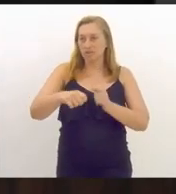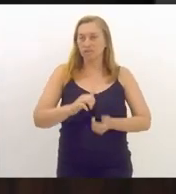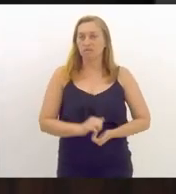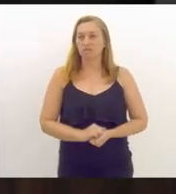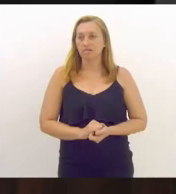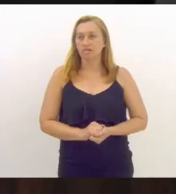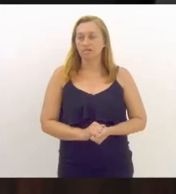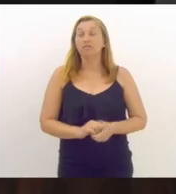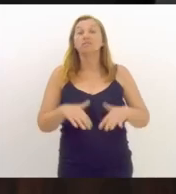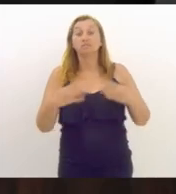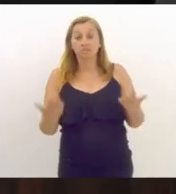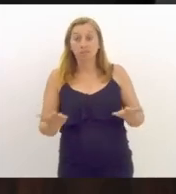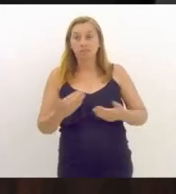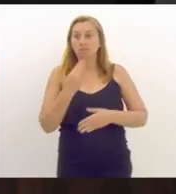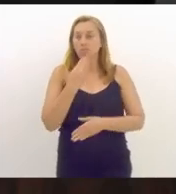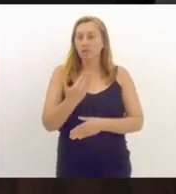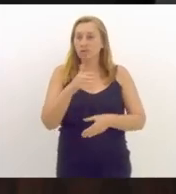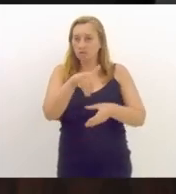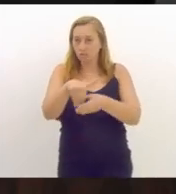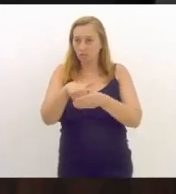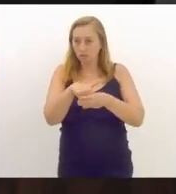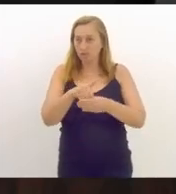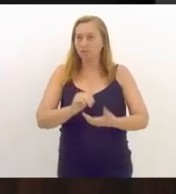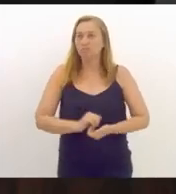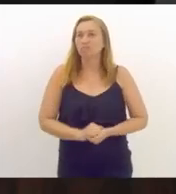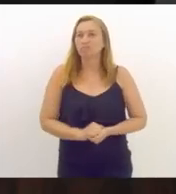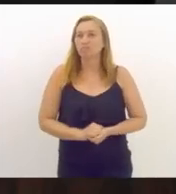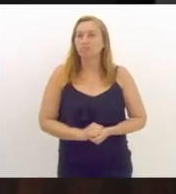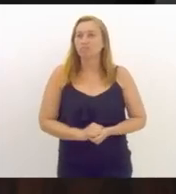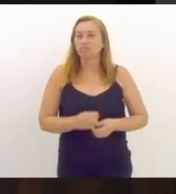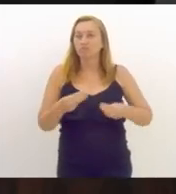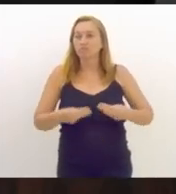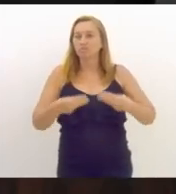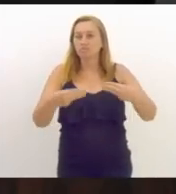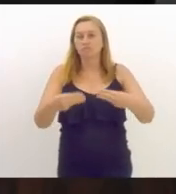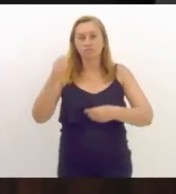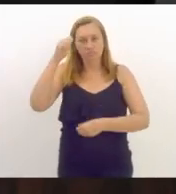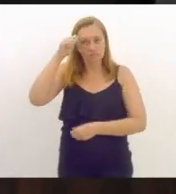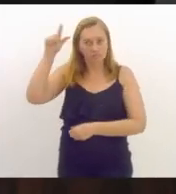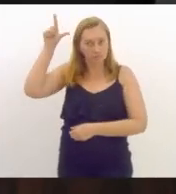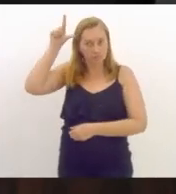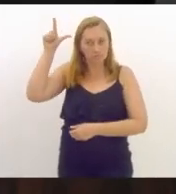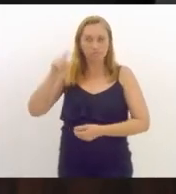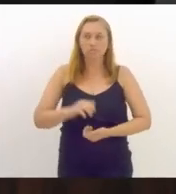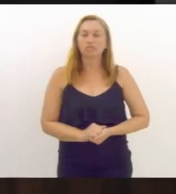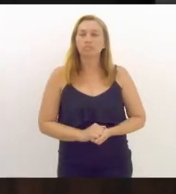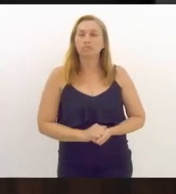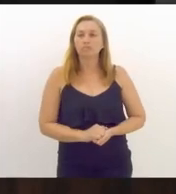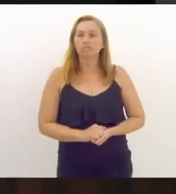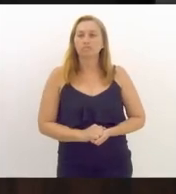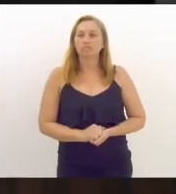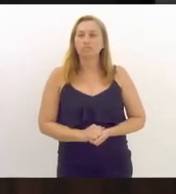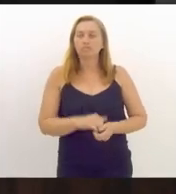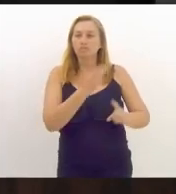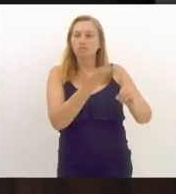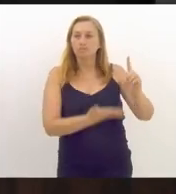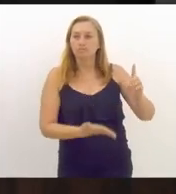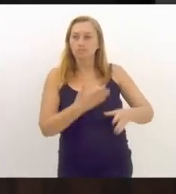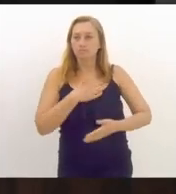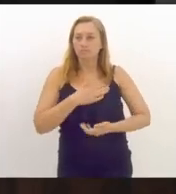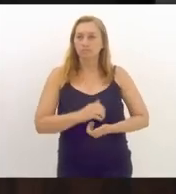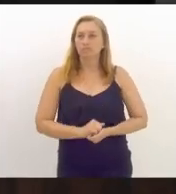então eu peço voto ao Ministro Alexandre Moraes aqui é a minha homenagem